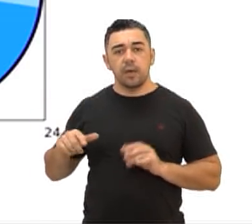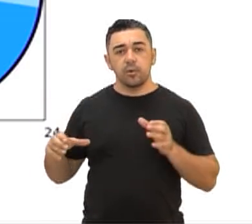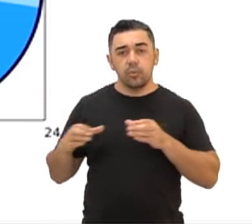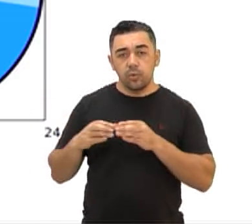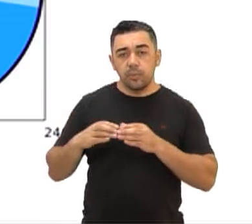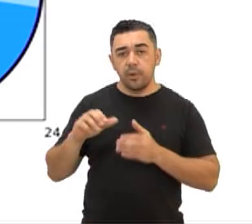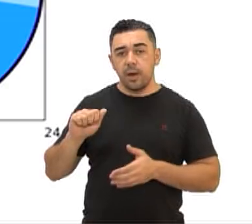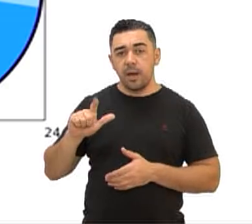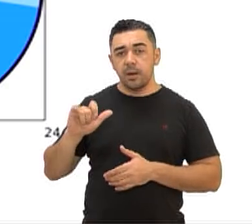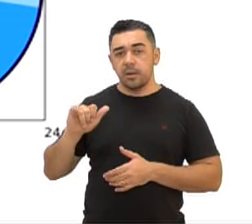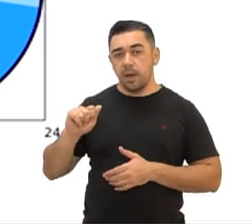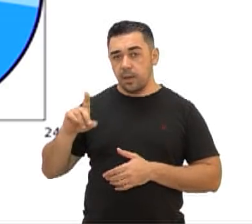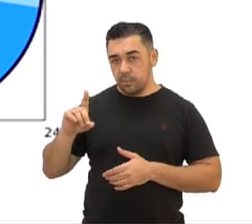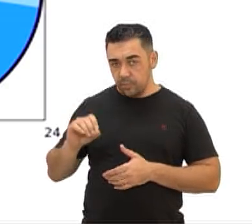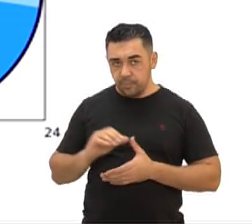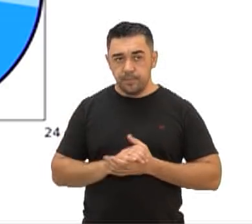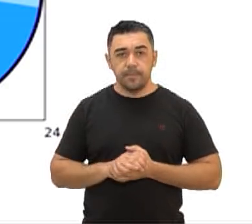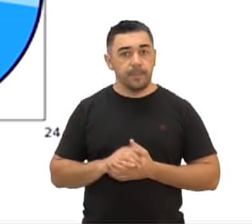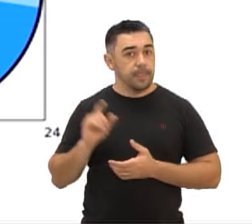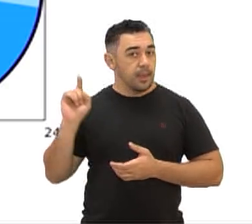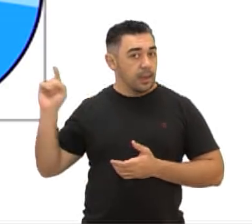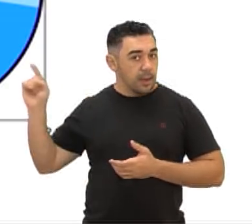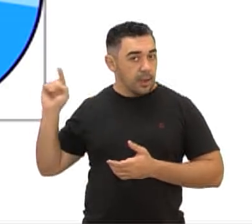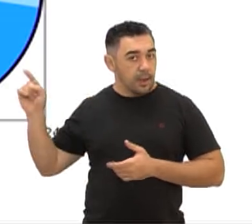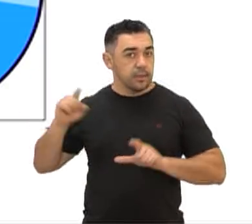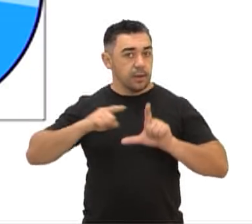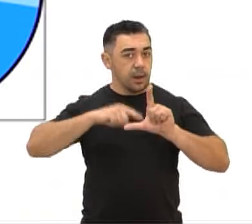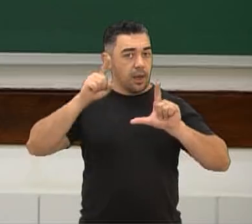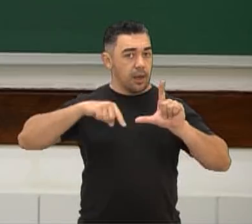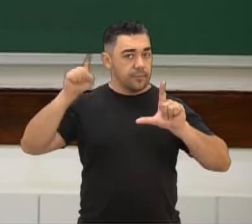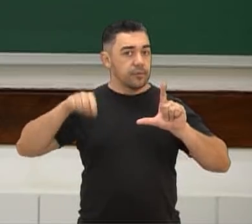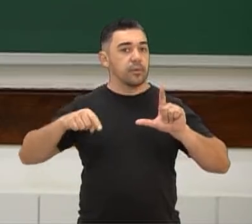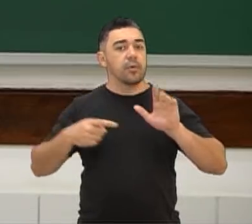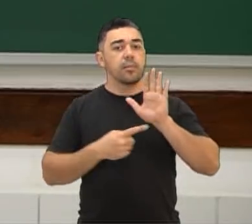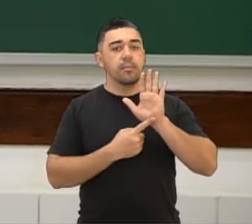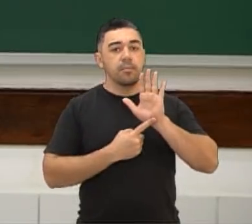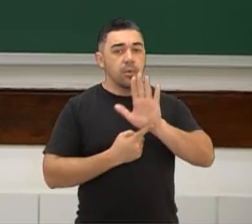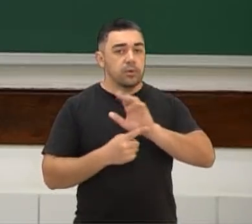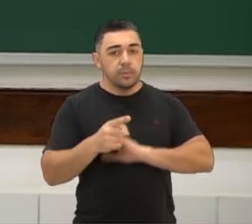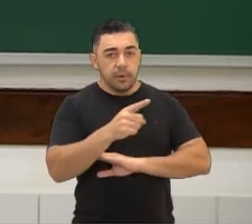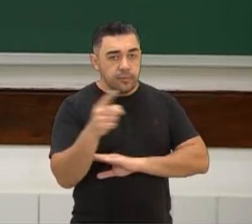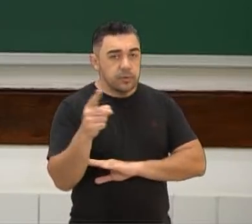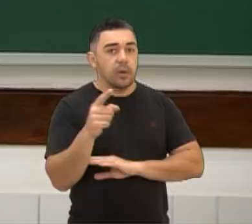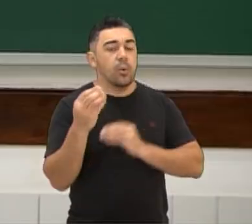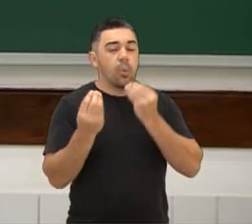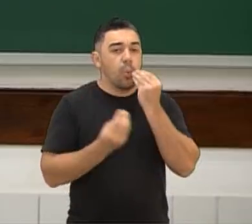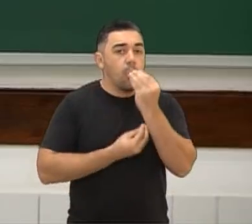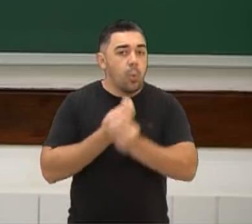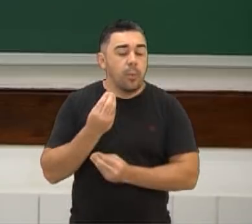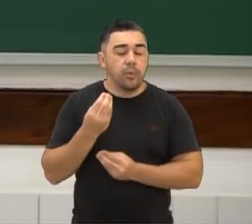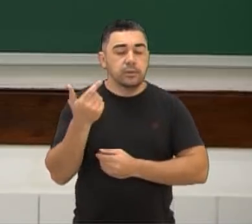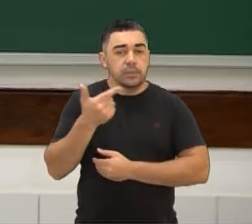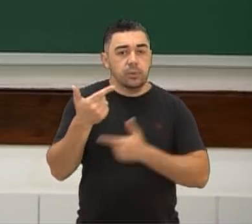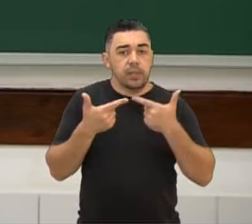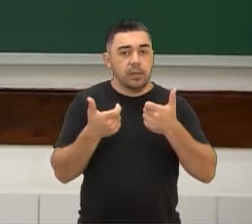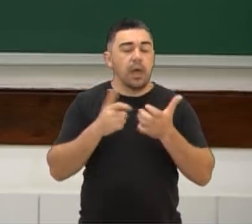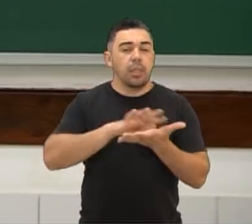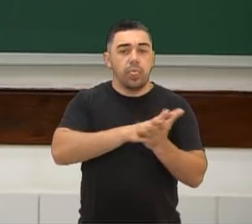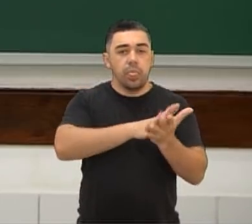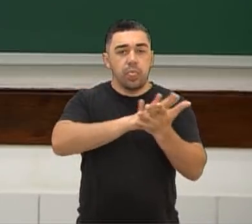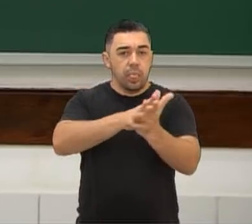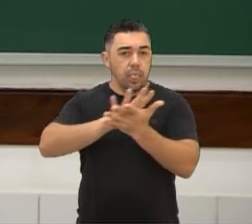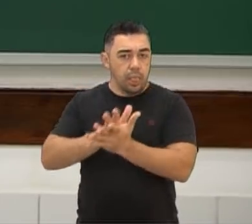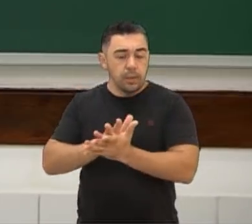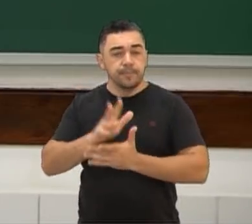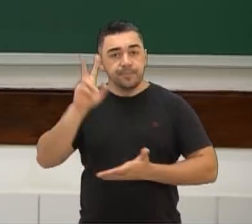dos aliados. Esse gráfico consegue te mostrar o poder de destruição que a Segunda Guerra Mundial teve.